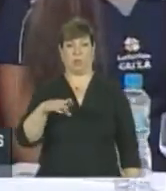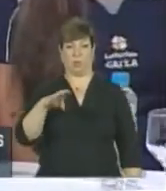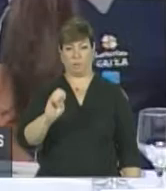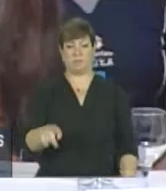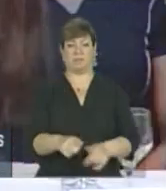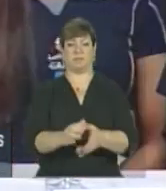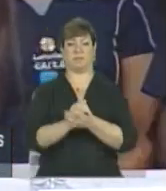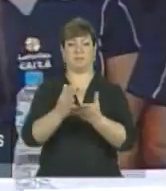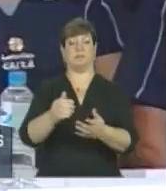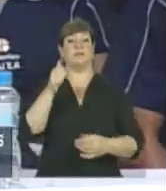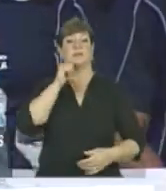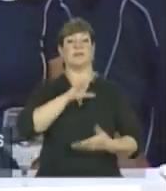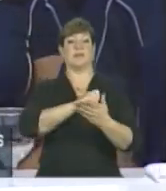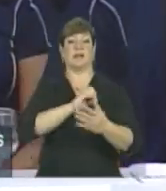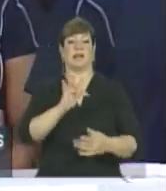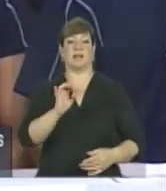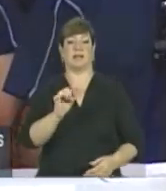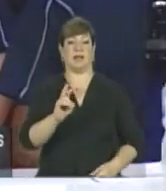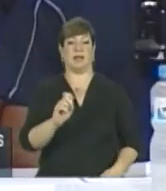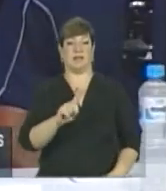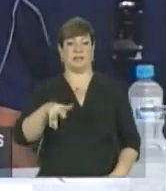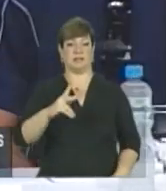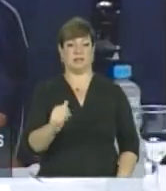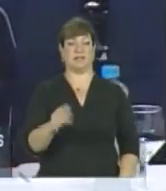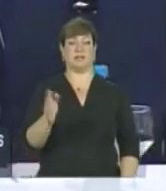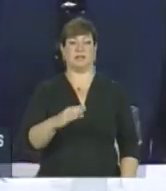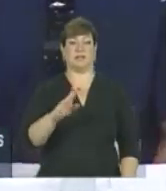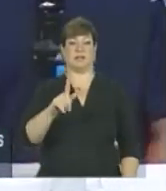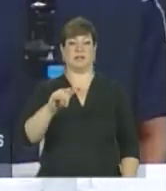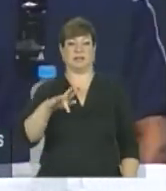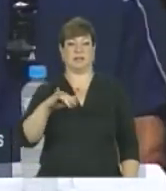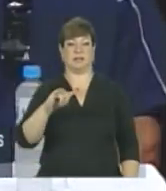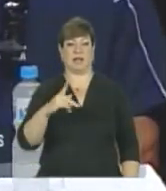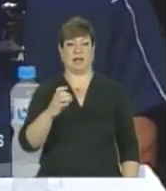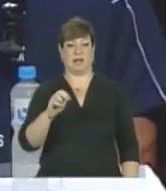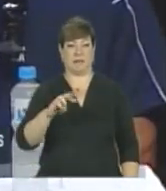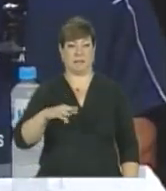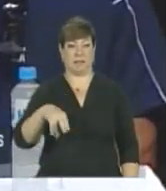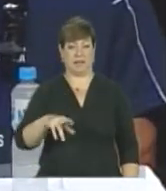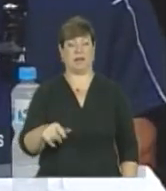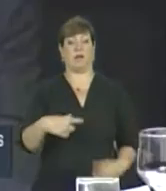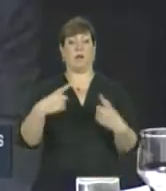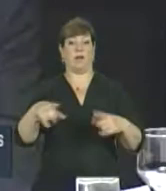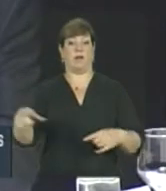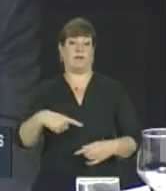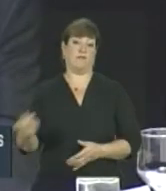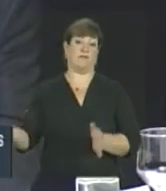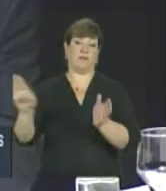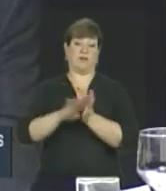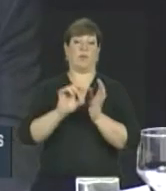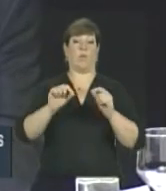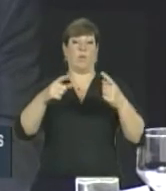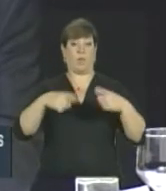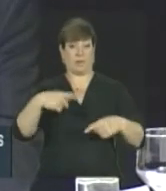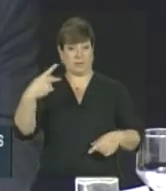Terezinha Guilhermina, que veio hoje de Maringá